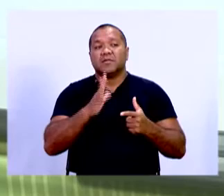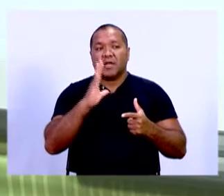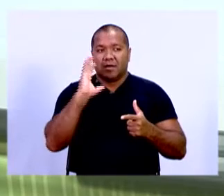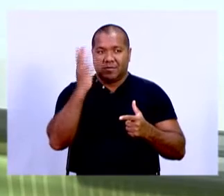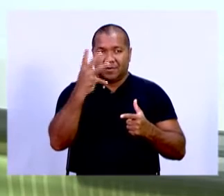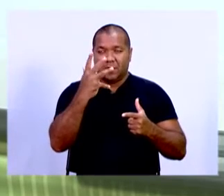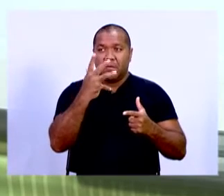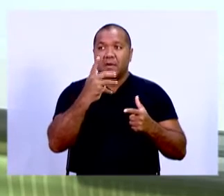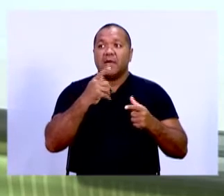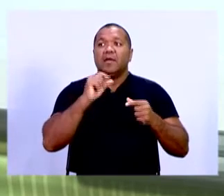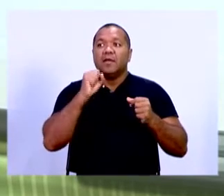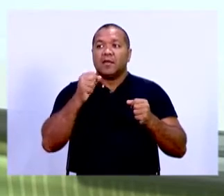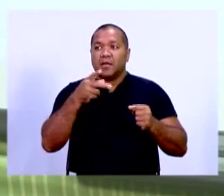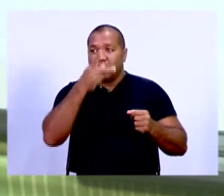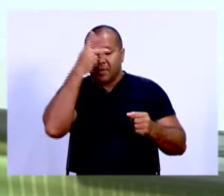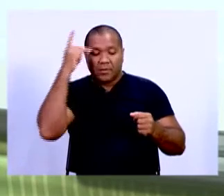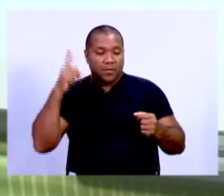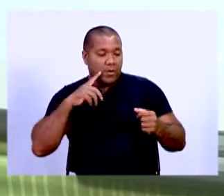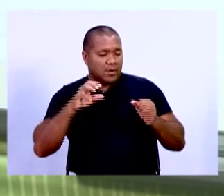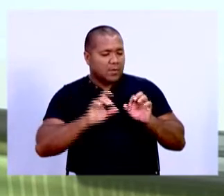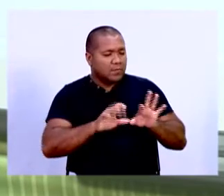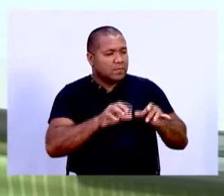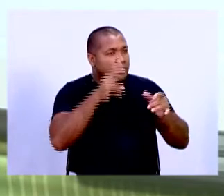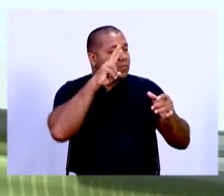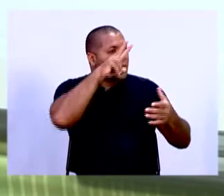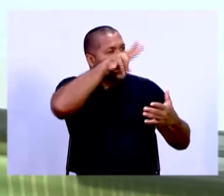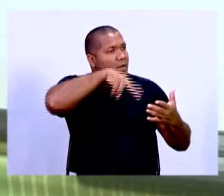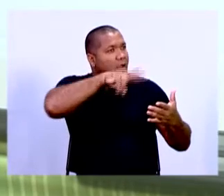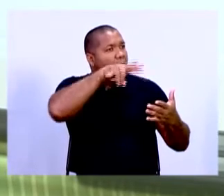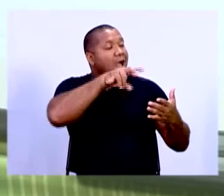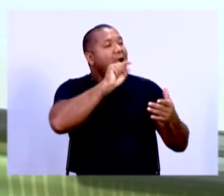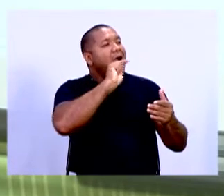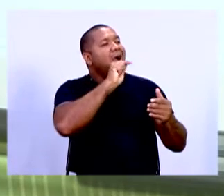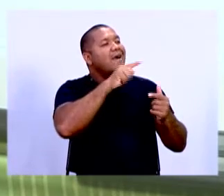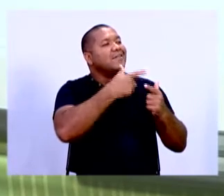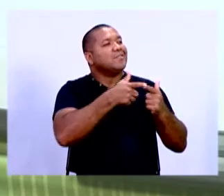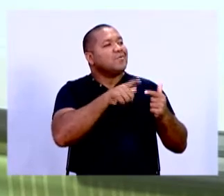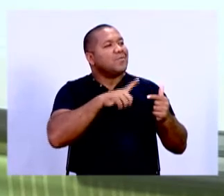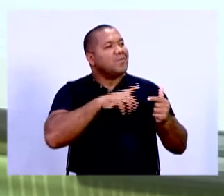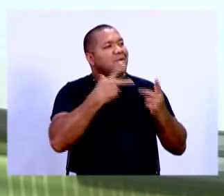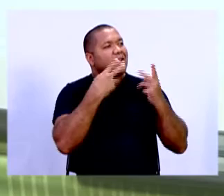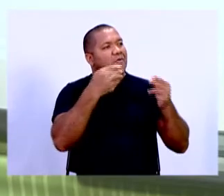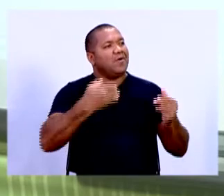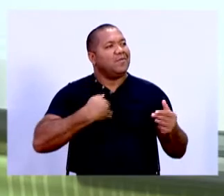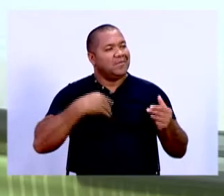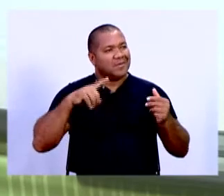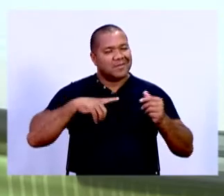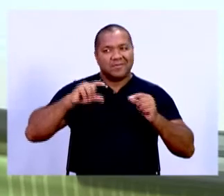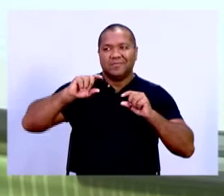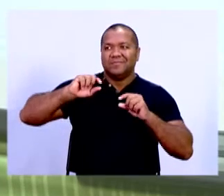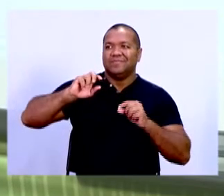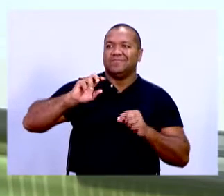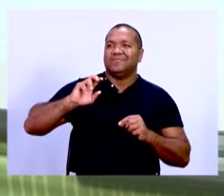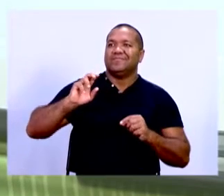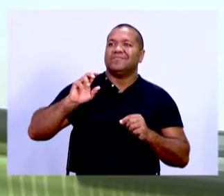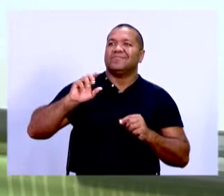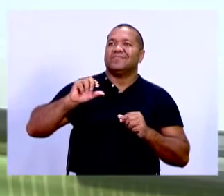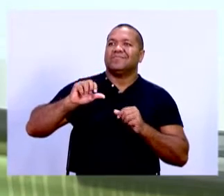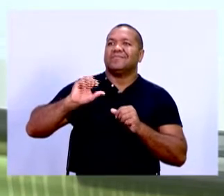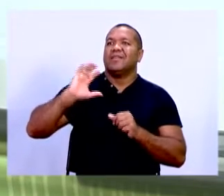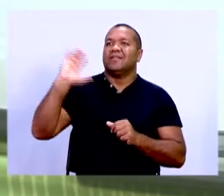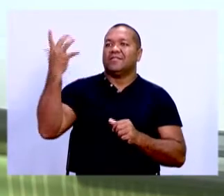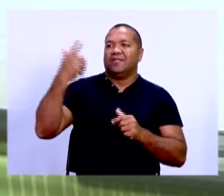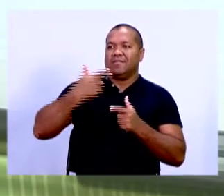lá ler, ver se ele faz parte de alguma daquelas e conseguir resolver o passo a passo sozinho em casa.